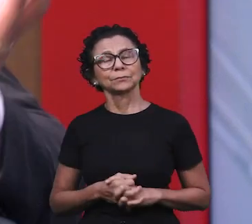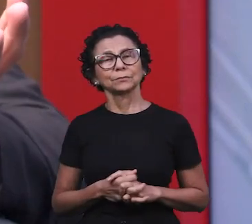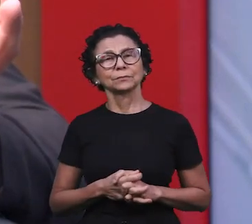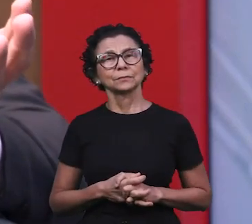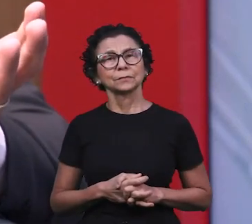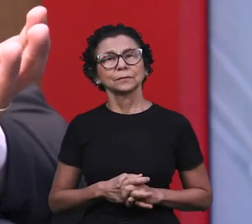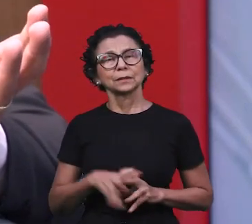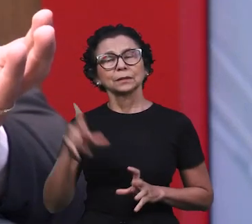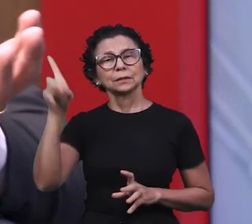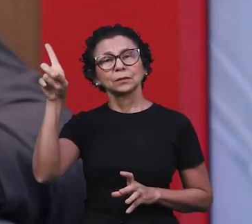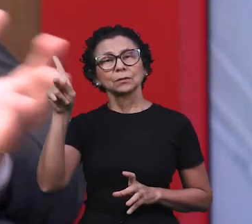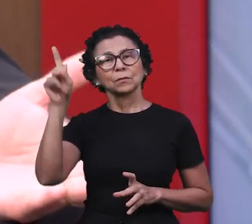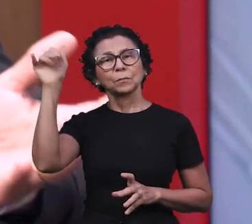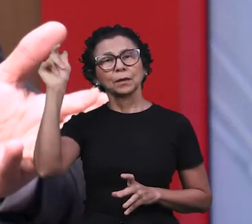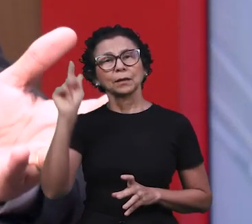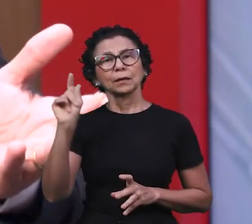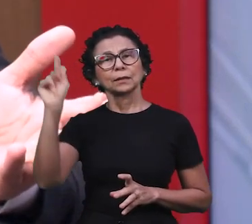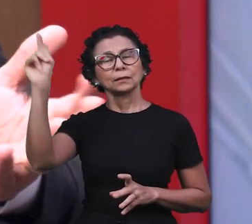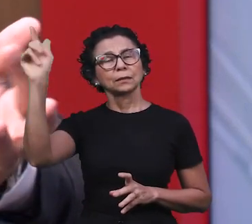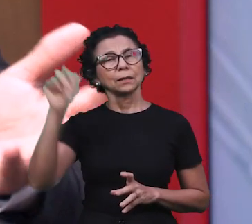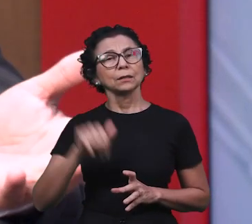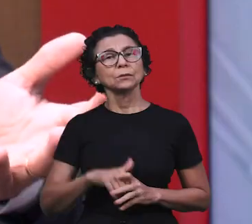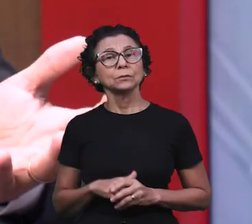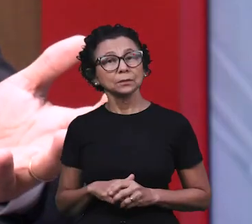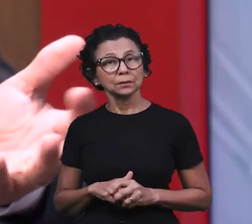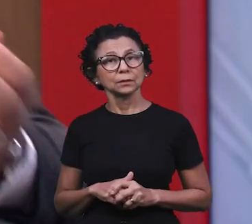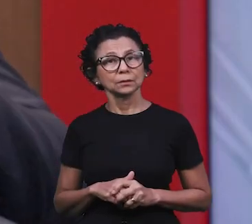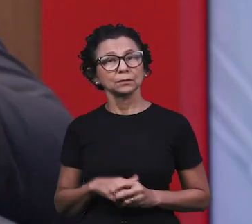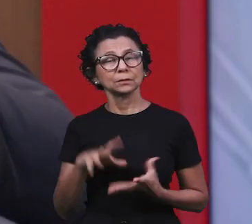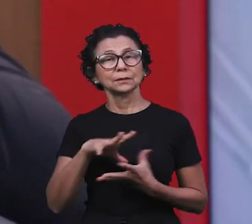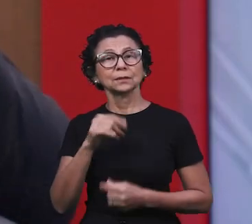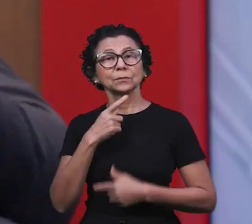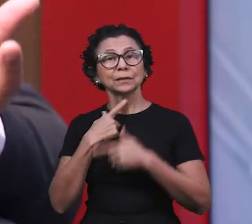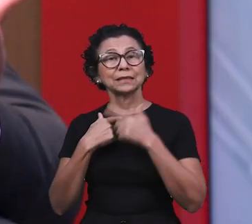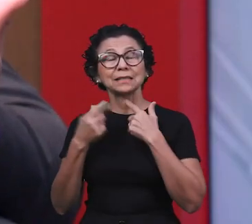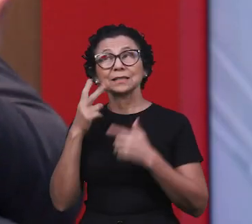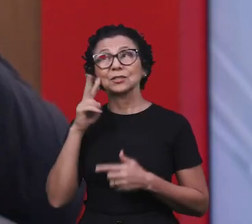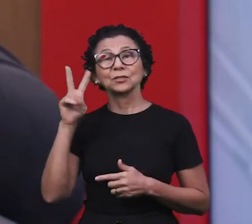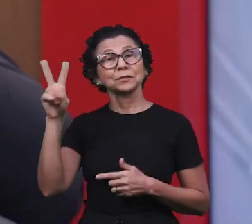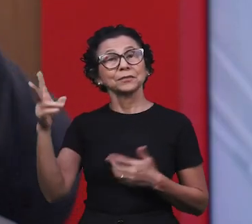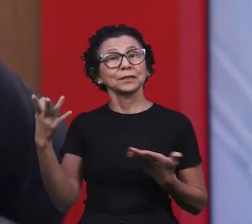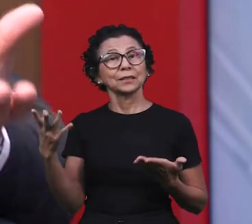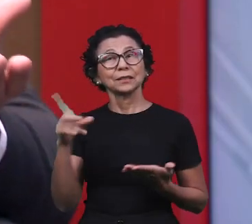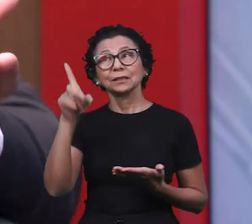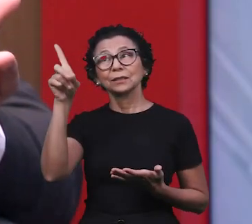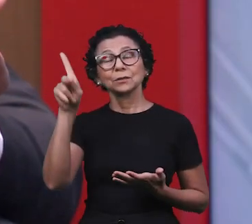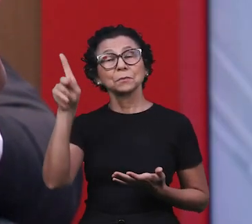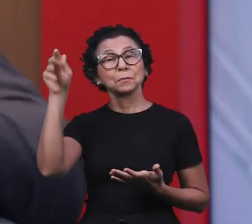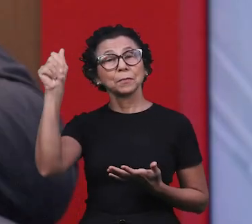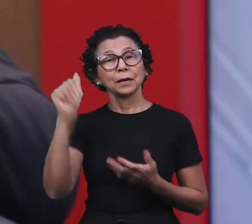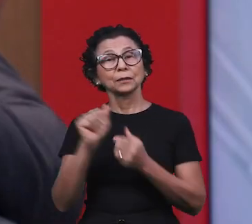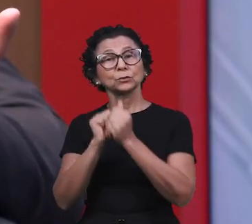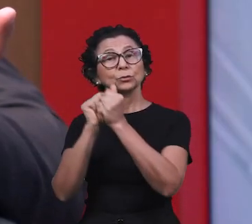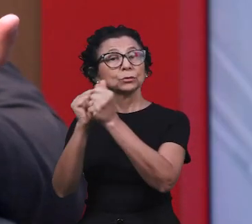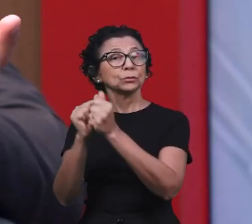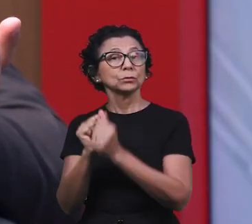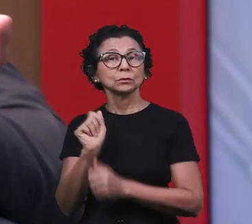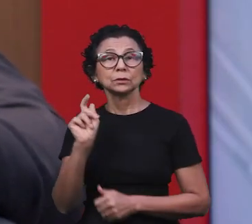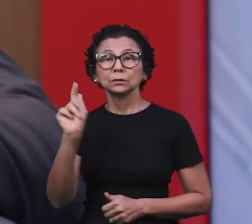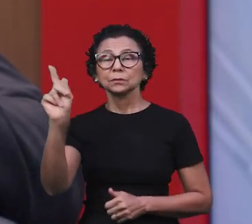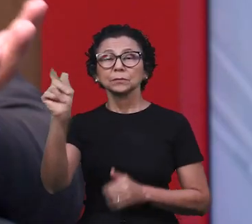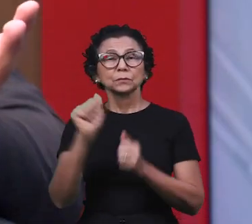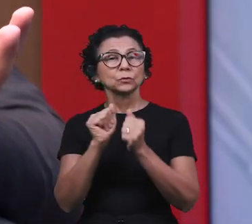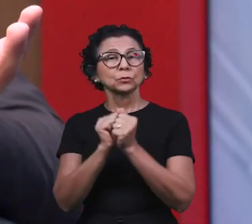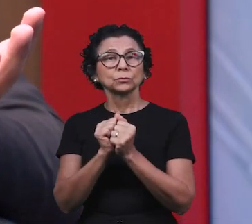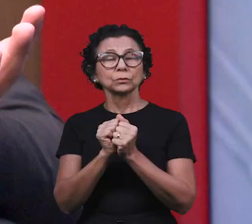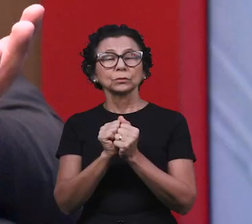estaremos diante do Pai na eternidade. Tem coisa mais maravilhosa do que isso, que a nossa alma deseja mais, que nós ansiamos mais, é estarmos todos um dia,